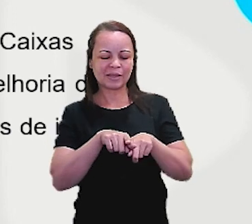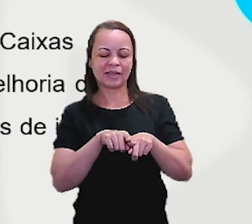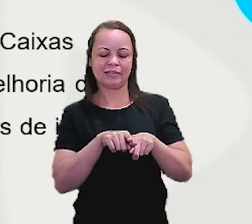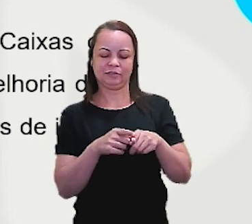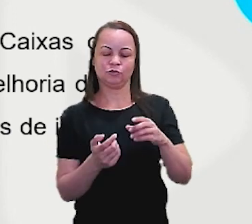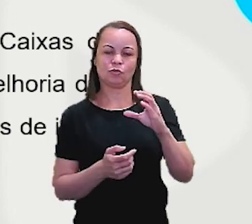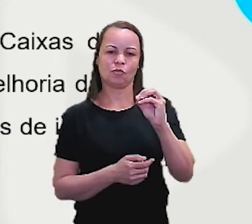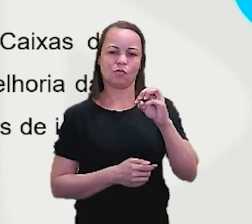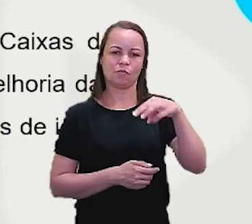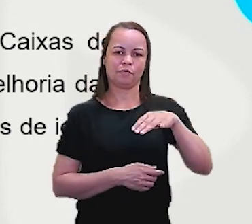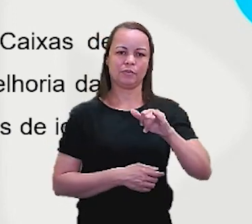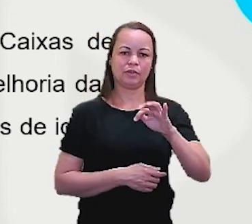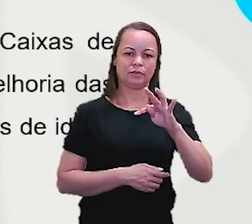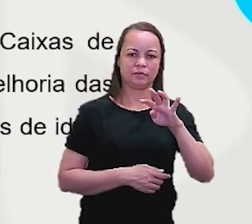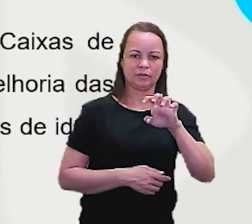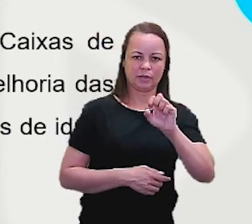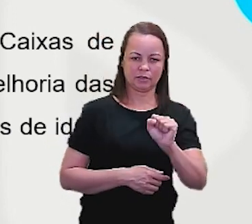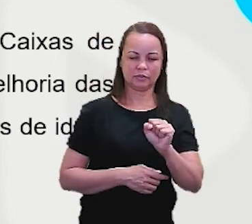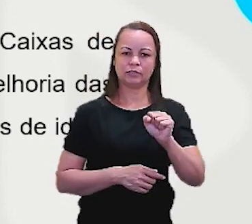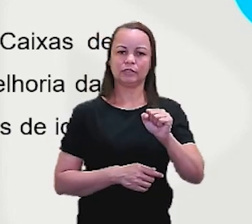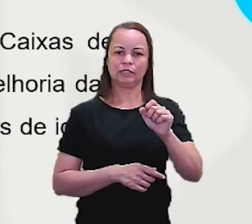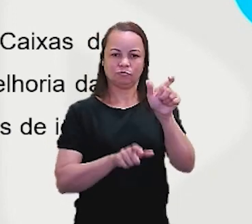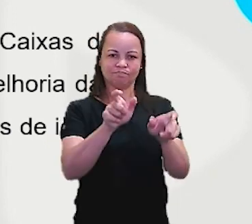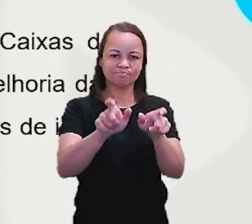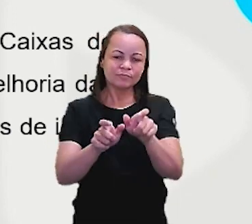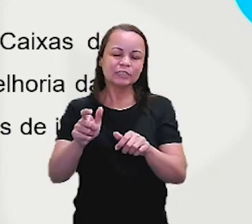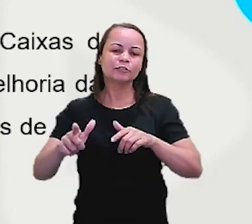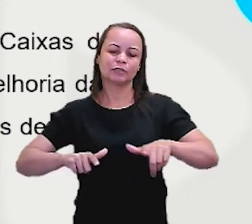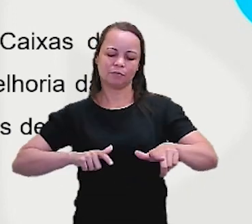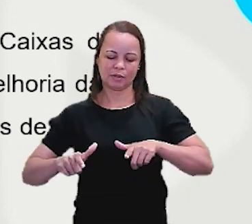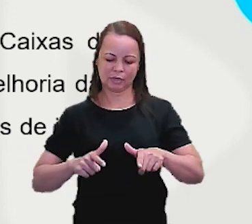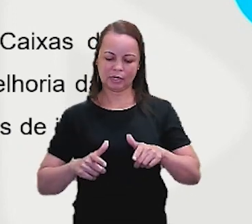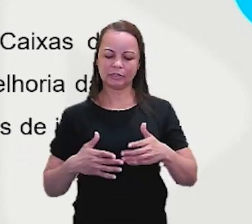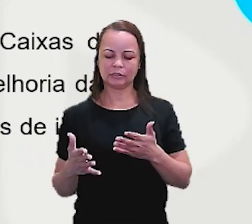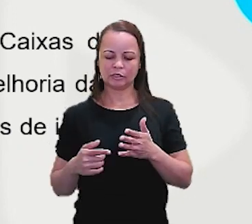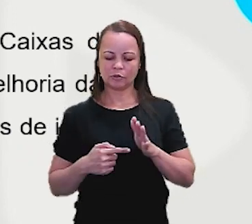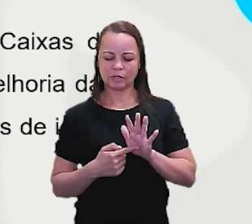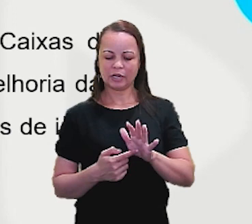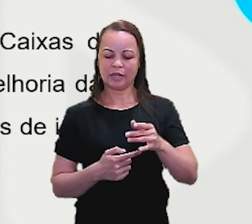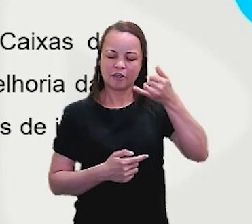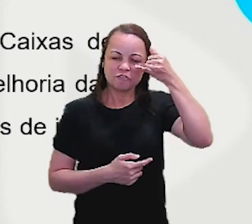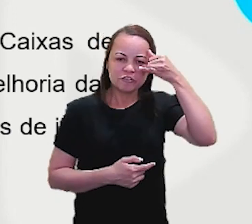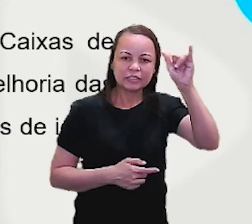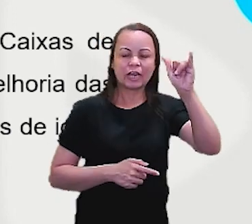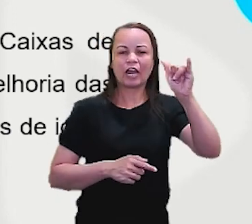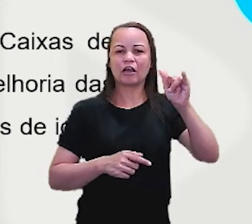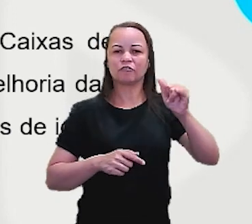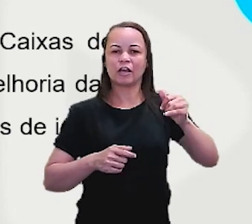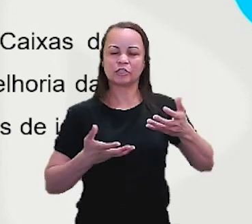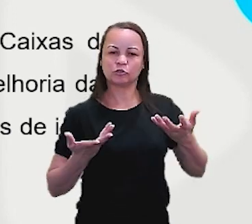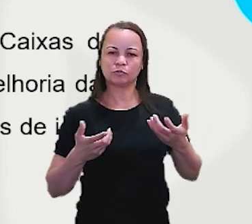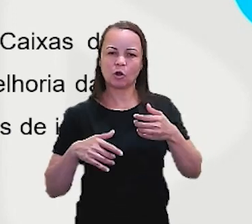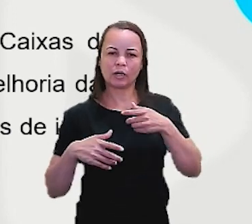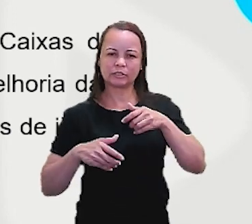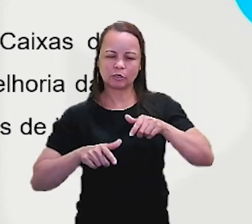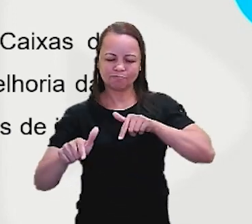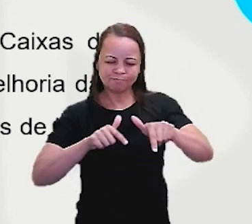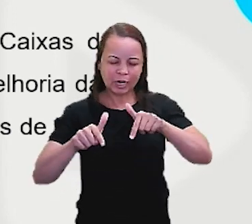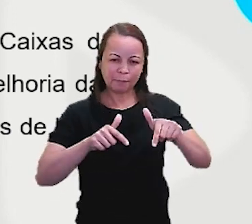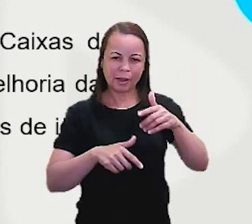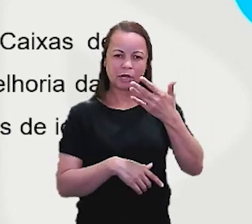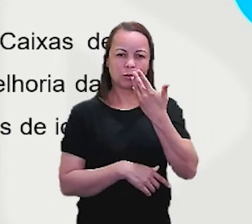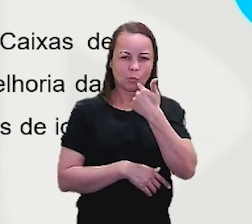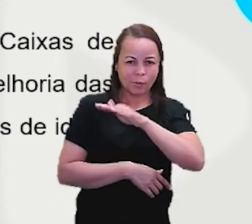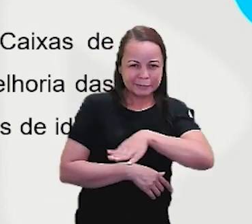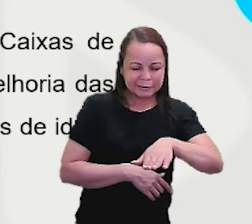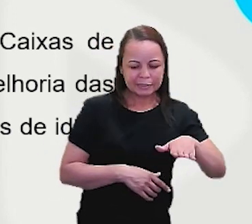comitês operários. Estes visavam a melhoria das condições de trabalho, evitar a exploração dos trabalhadores menores de idade e lutar